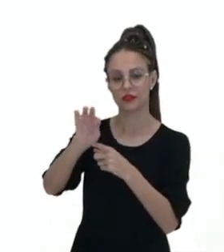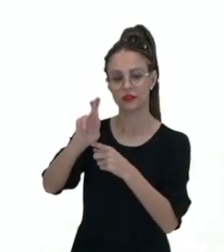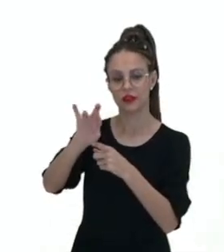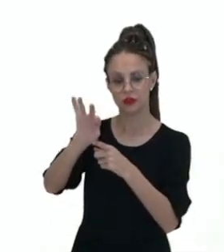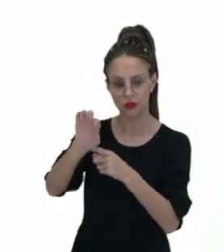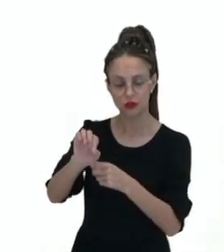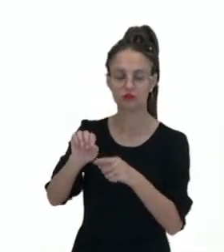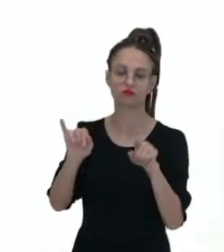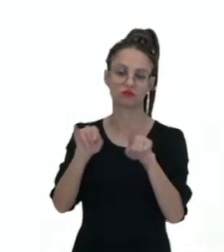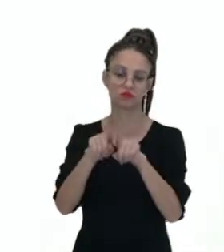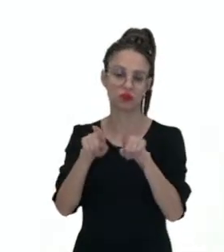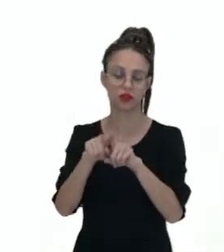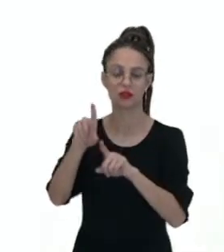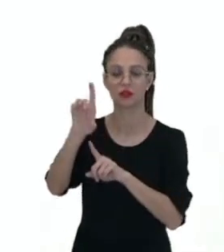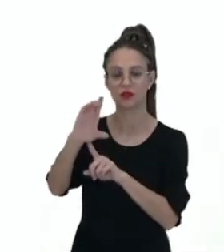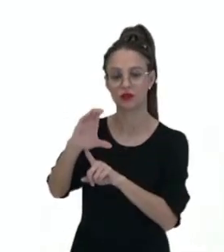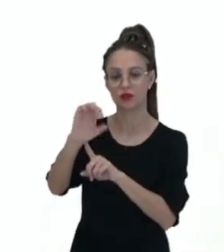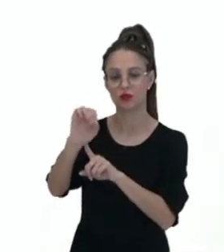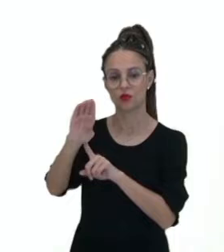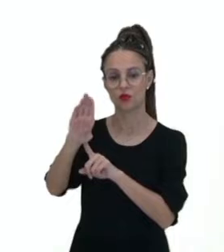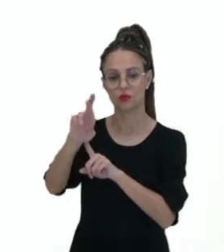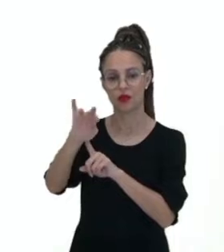algumas rimas como, por exemplo,